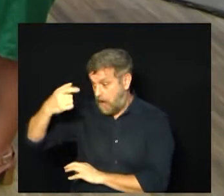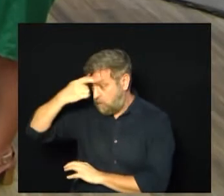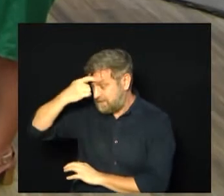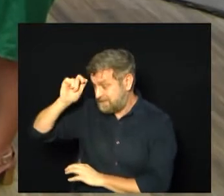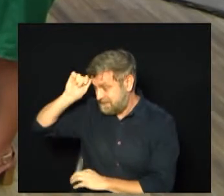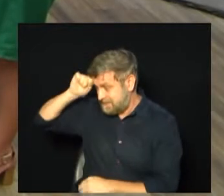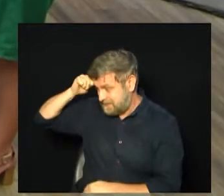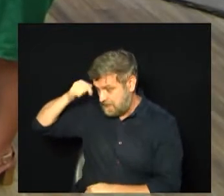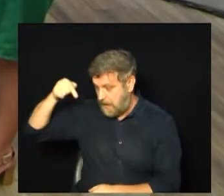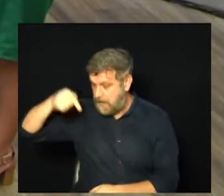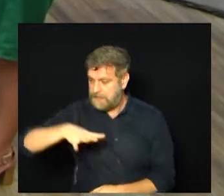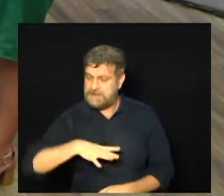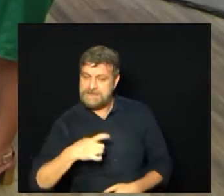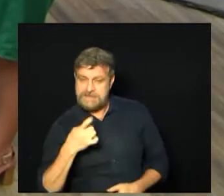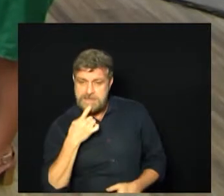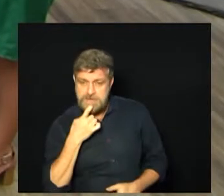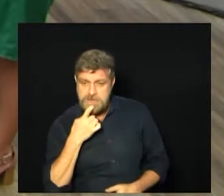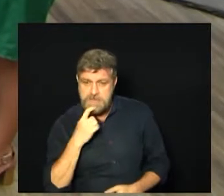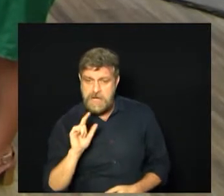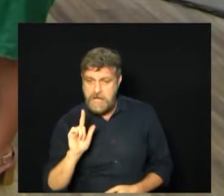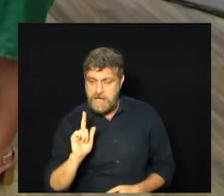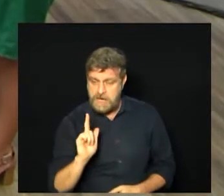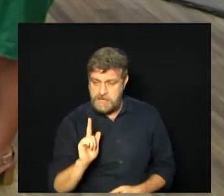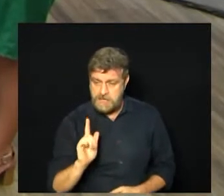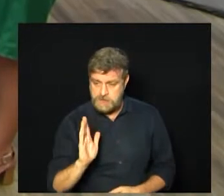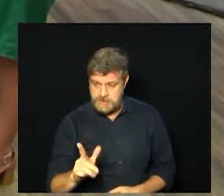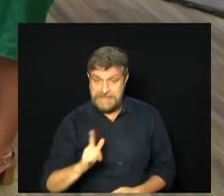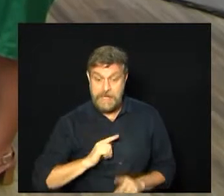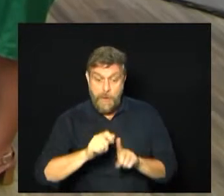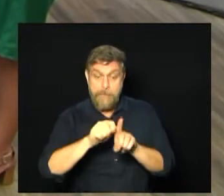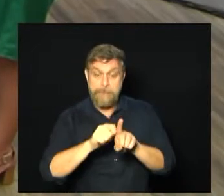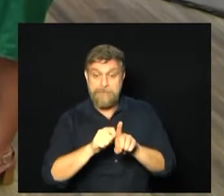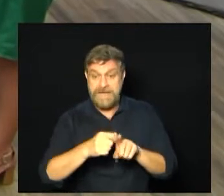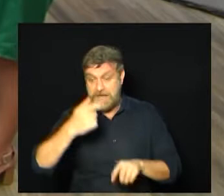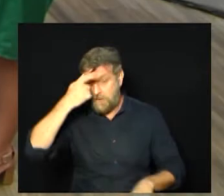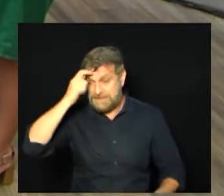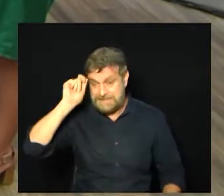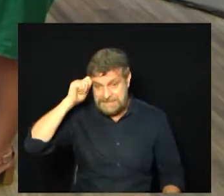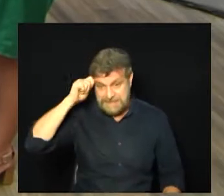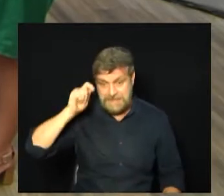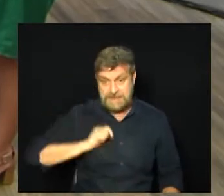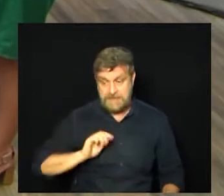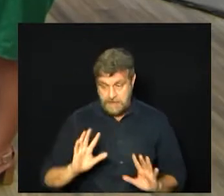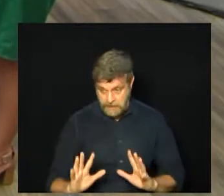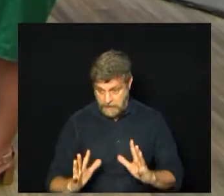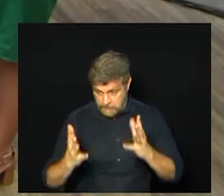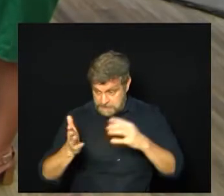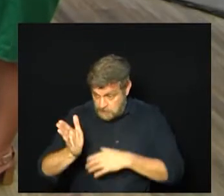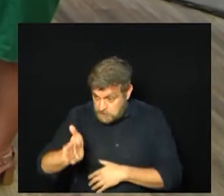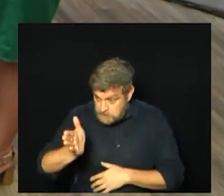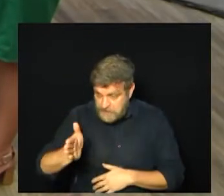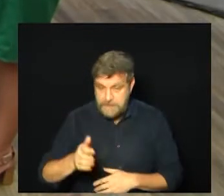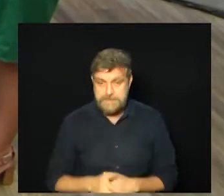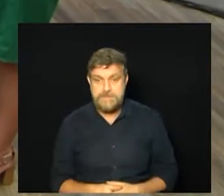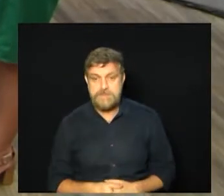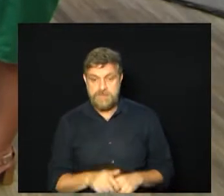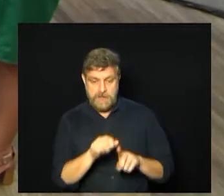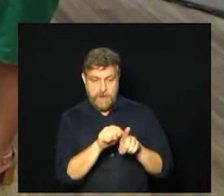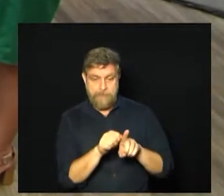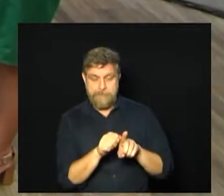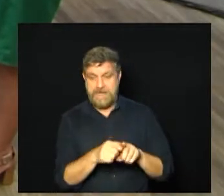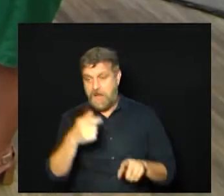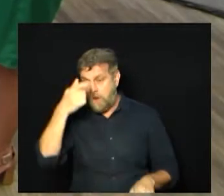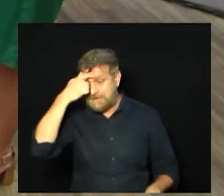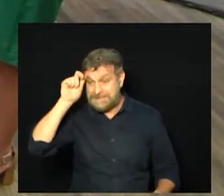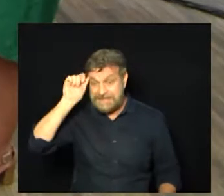Negra. Aqui na cidade de Campinas já tem um mês da Consciência Negra porque nós já tivemos um evento. Isso, e no mês da Consciência